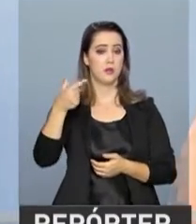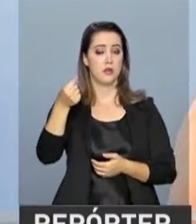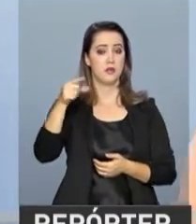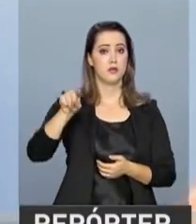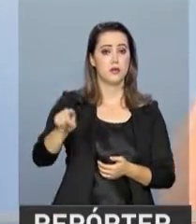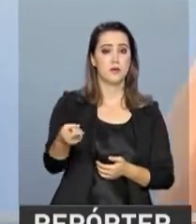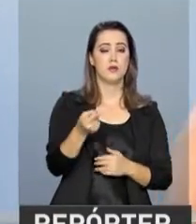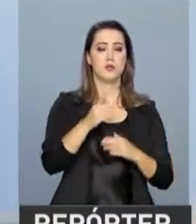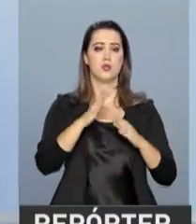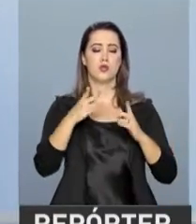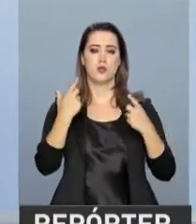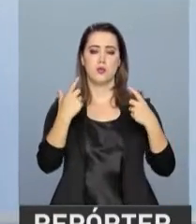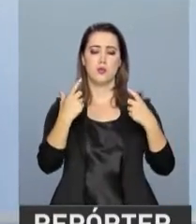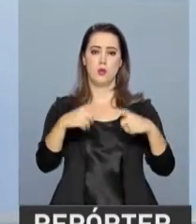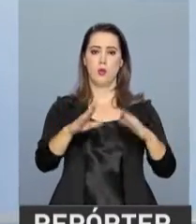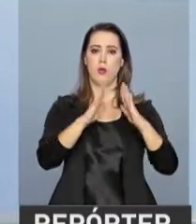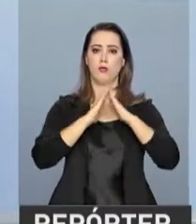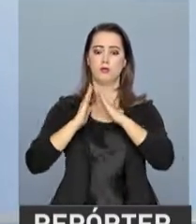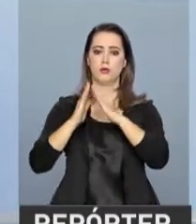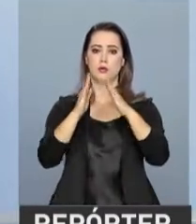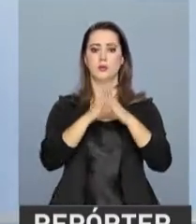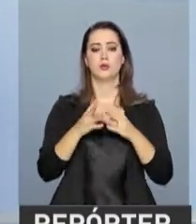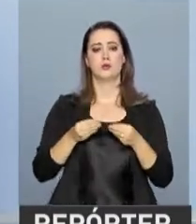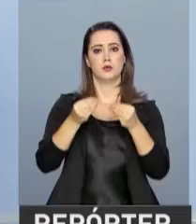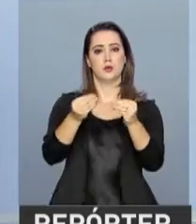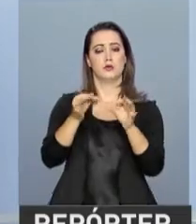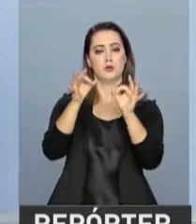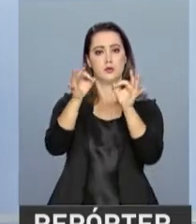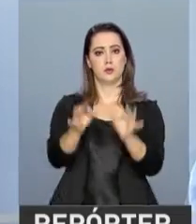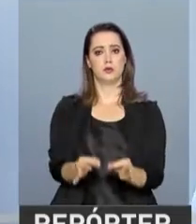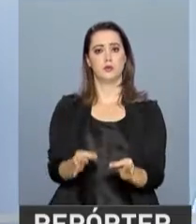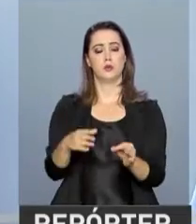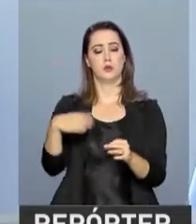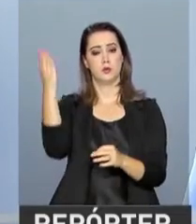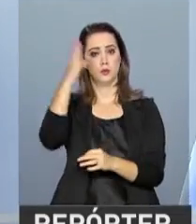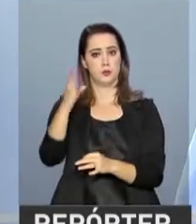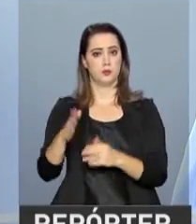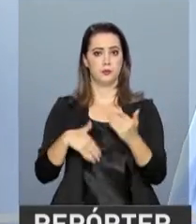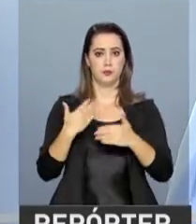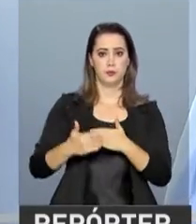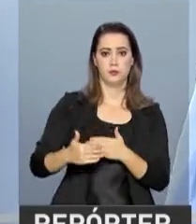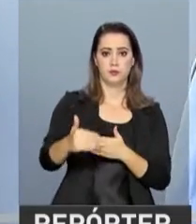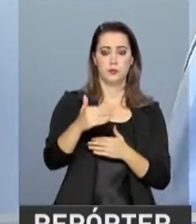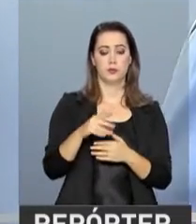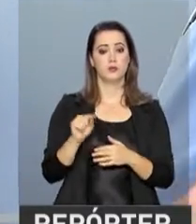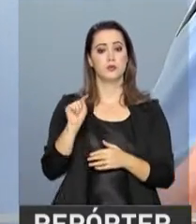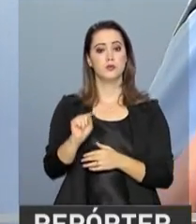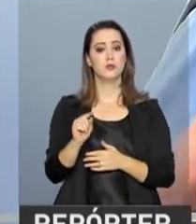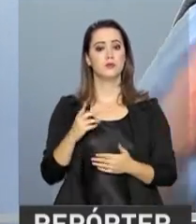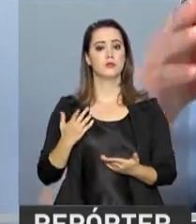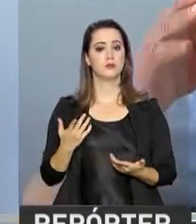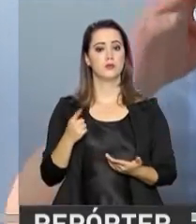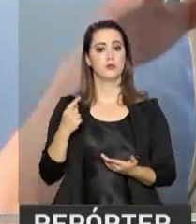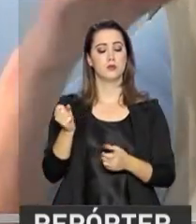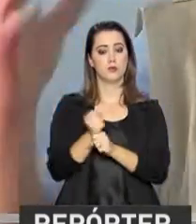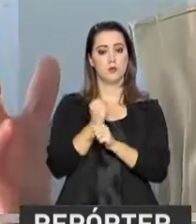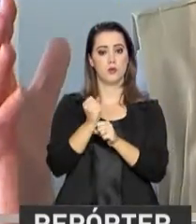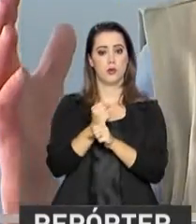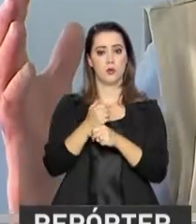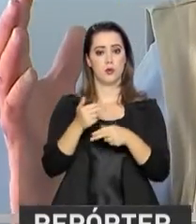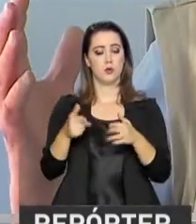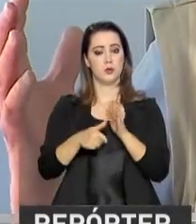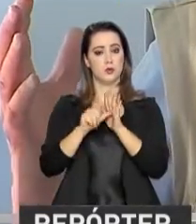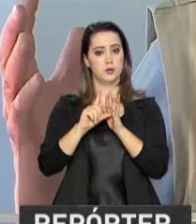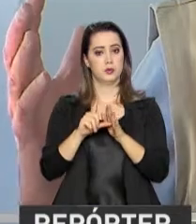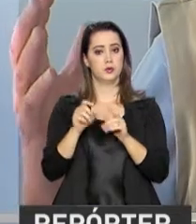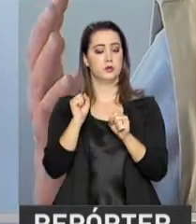20 mil lares que estão sendo garantidos pelo brasil afora isso eram obras que estavam